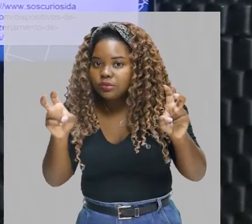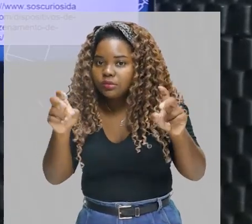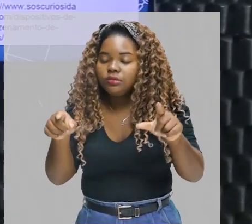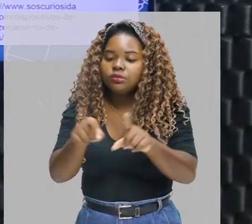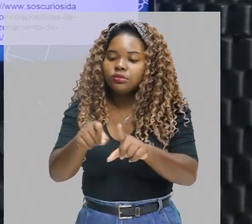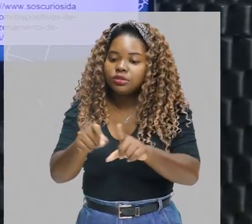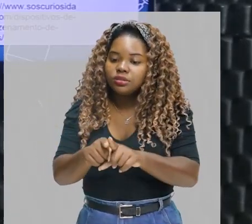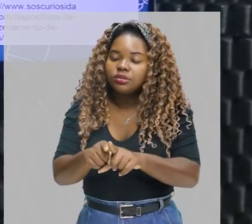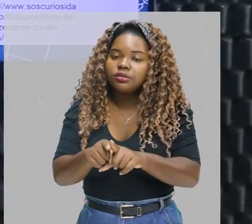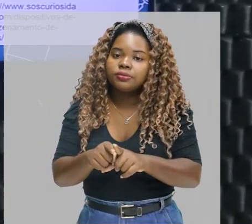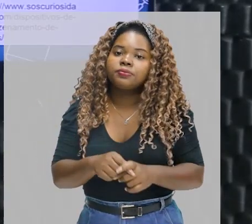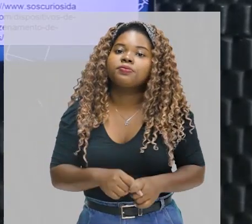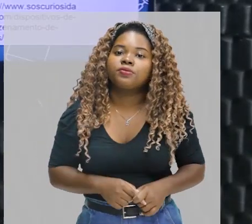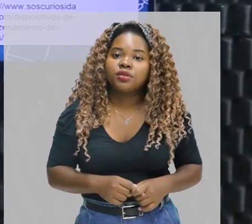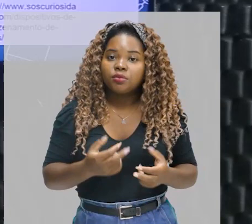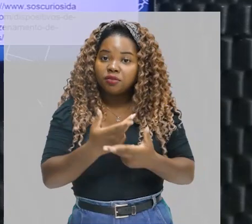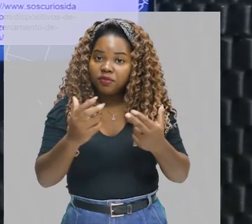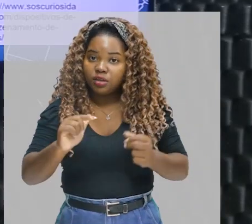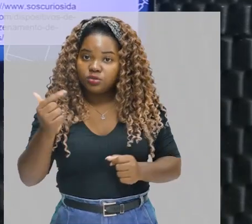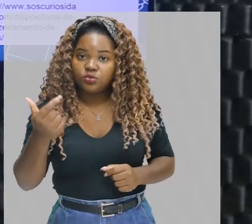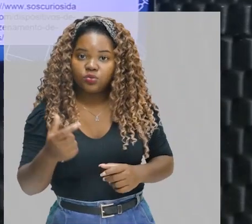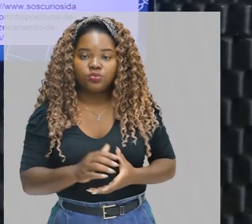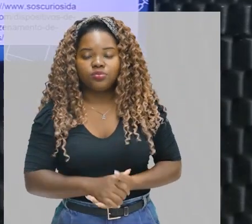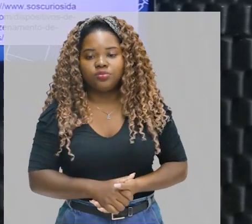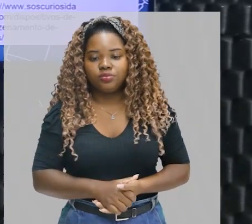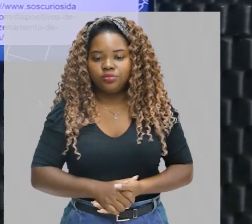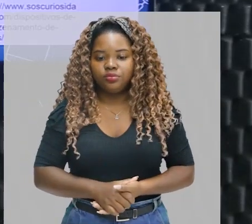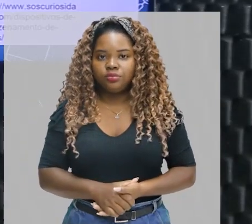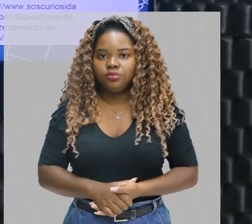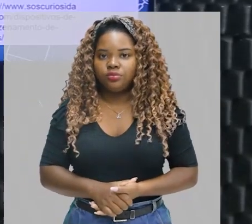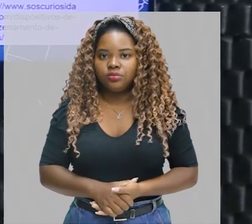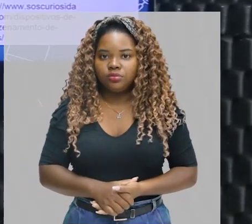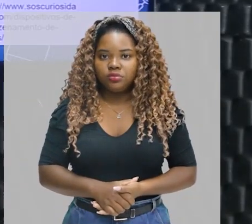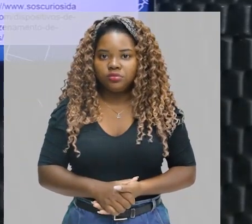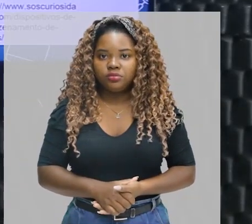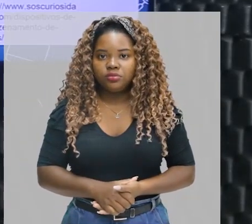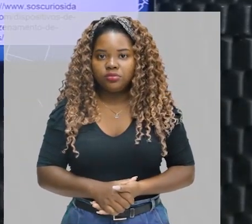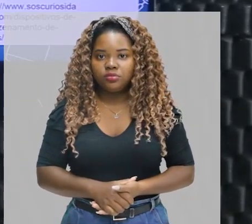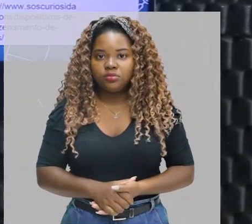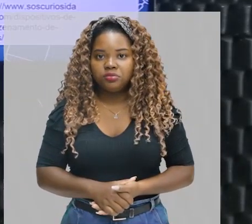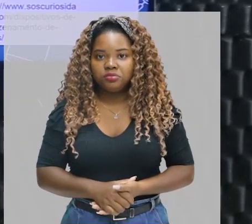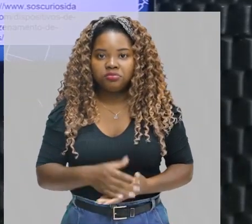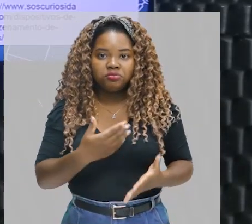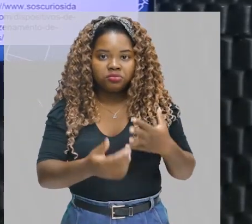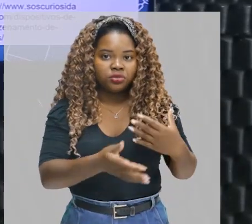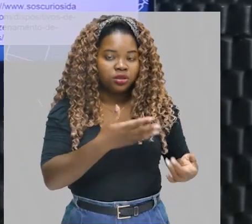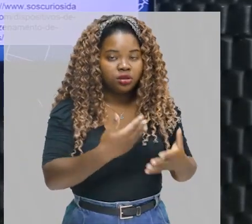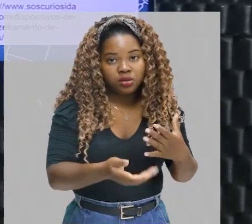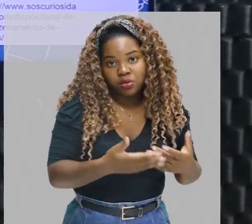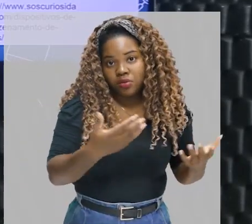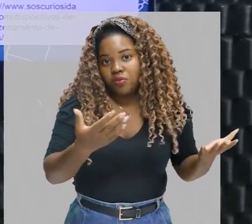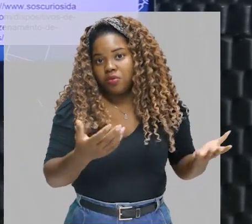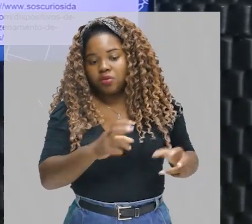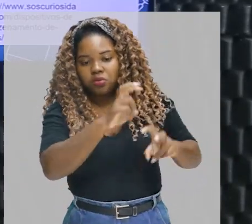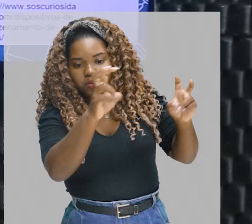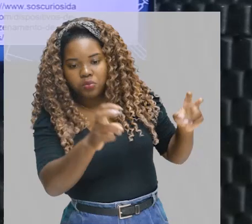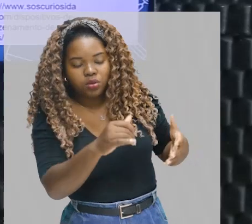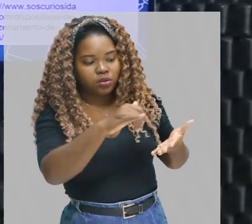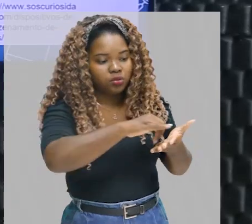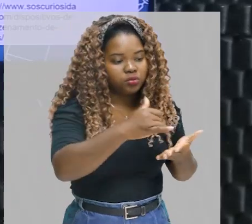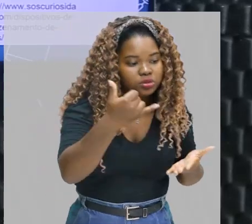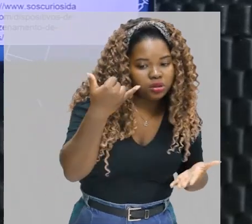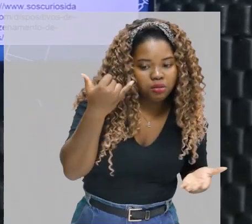e assistir esta aula. Tá certo? Independente de que aparelho seja, de computador ou de